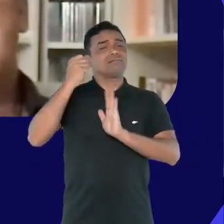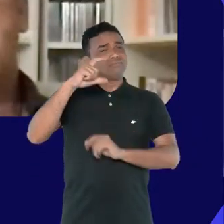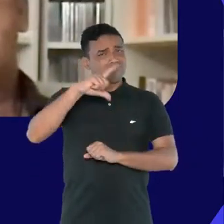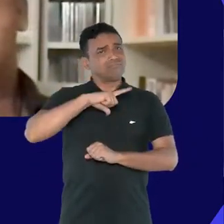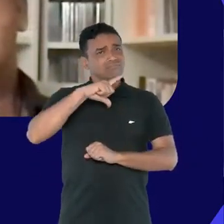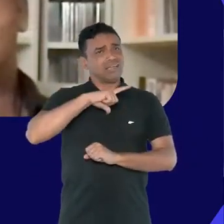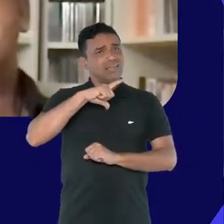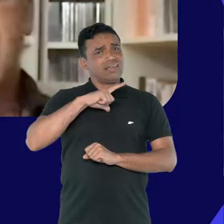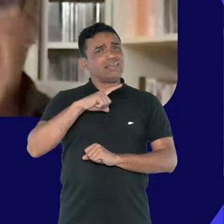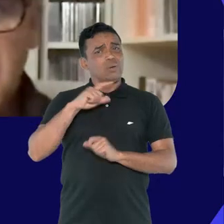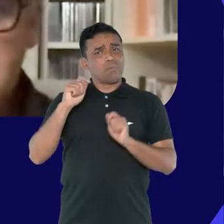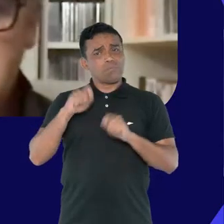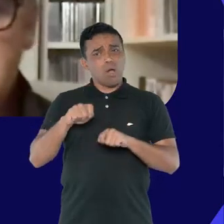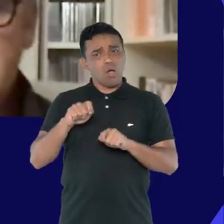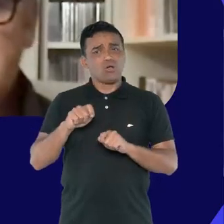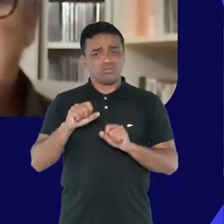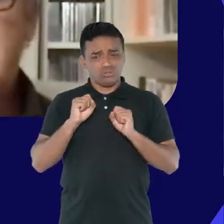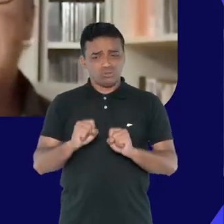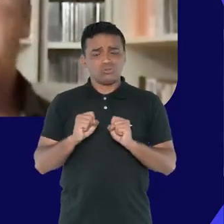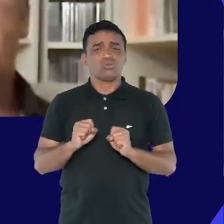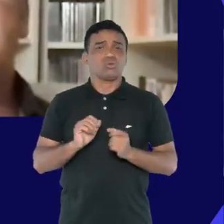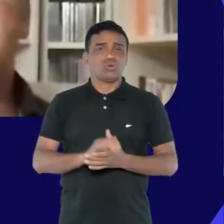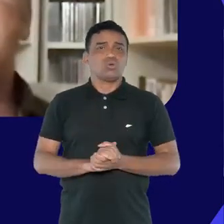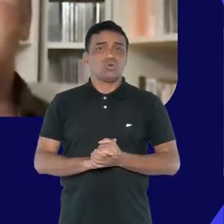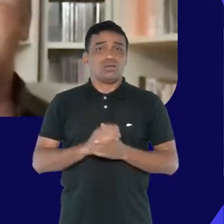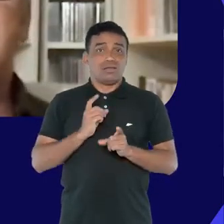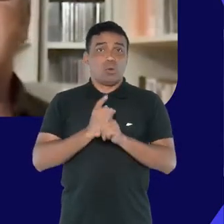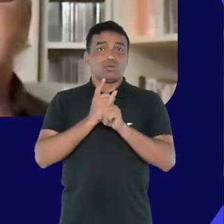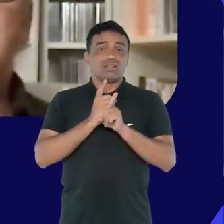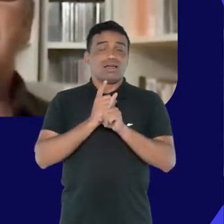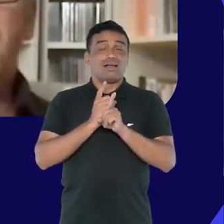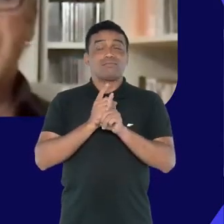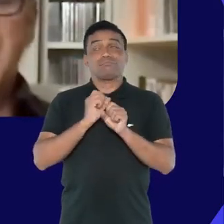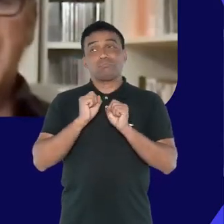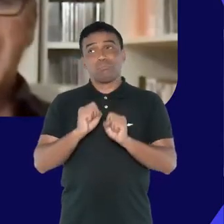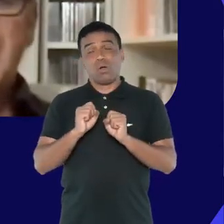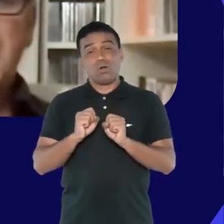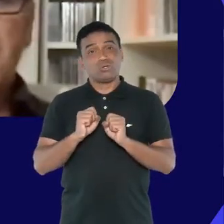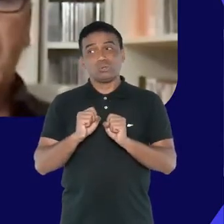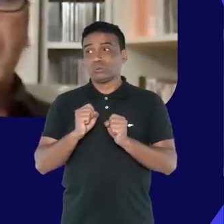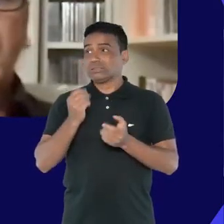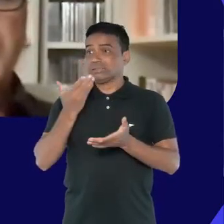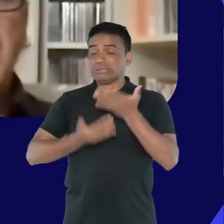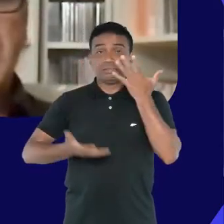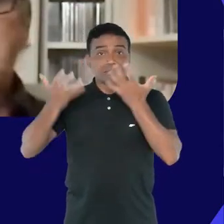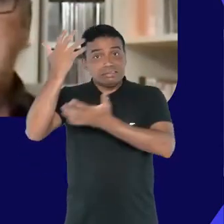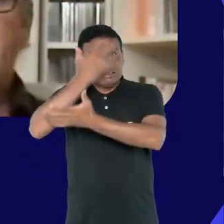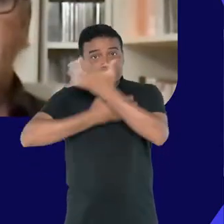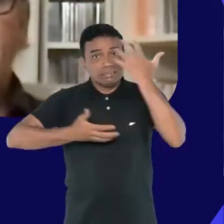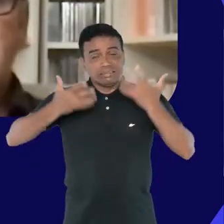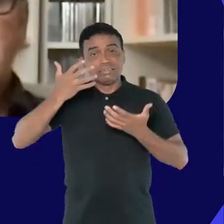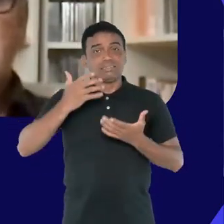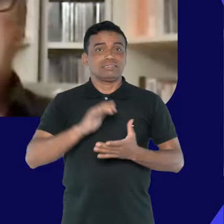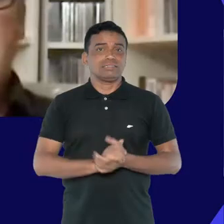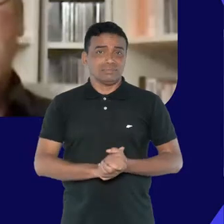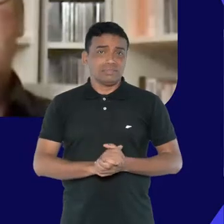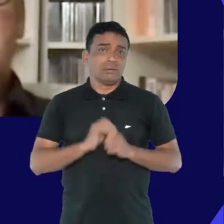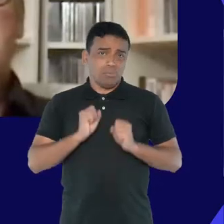existe, eu posso encontrar-me, mas também posso me perder, também posso achar que